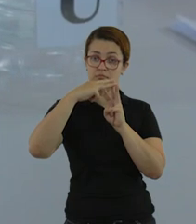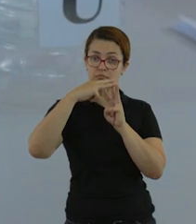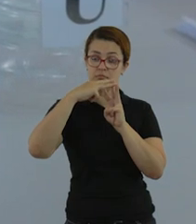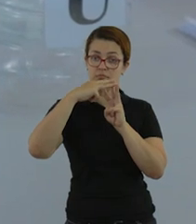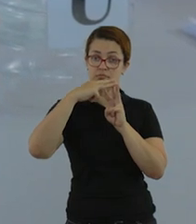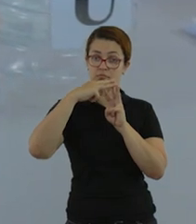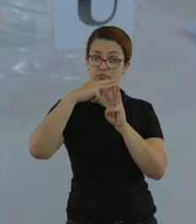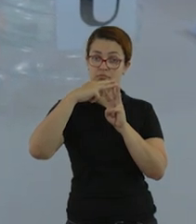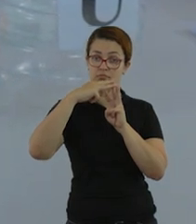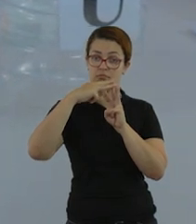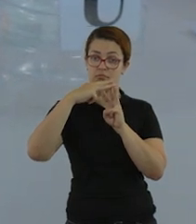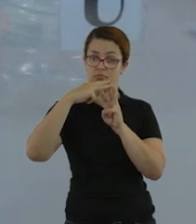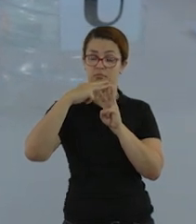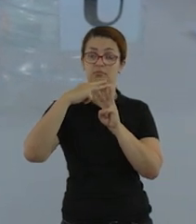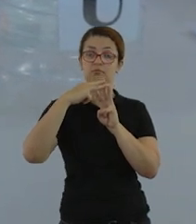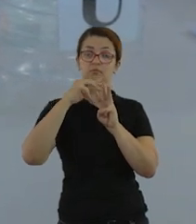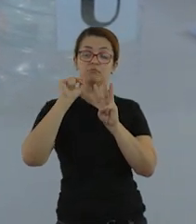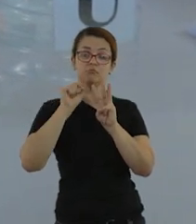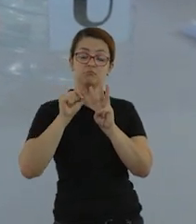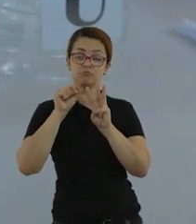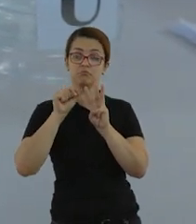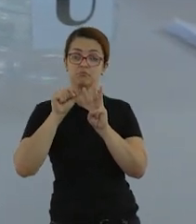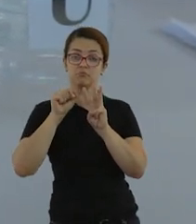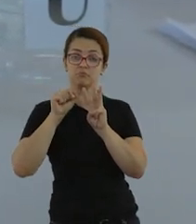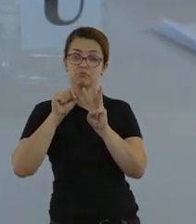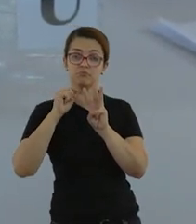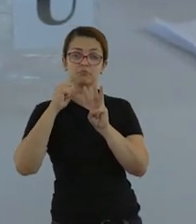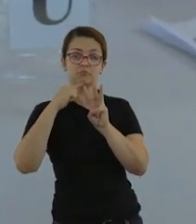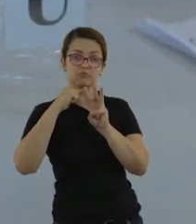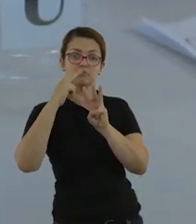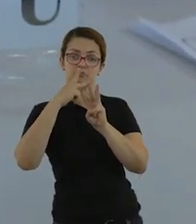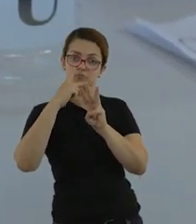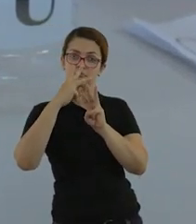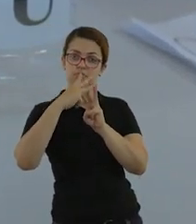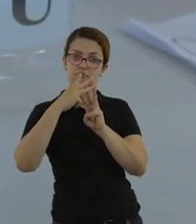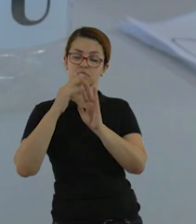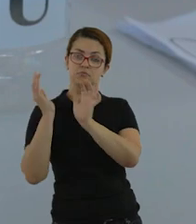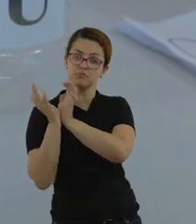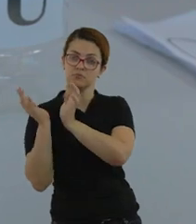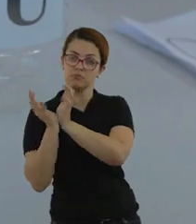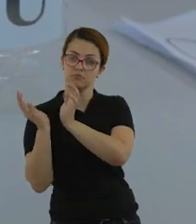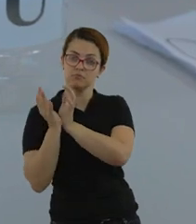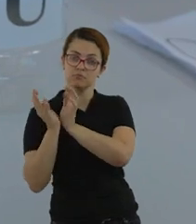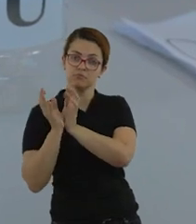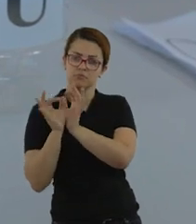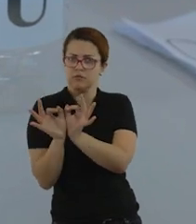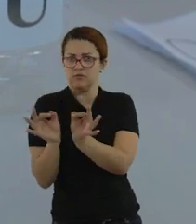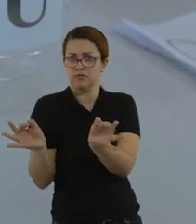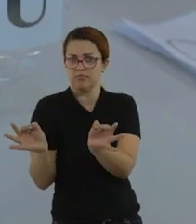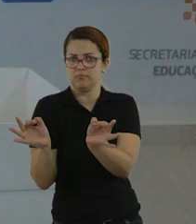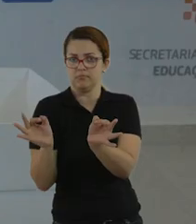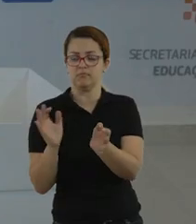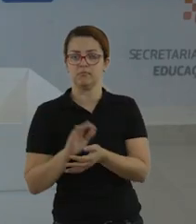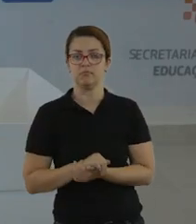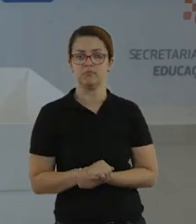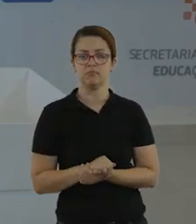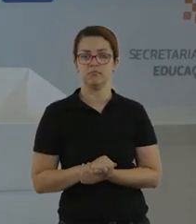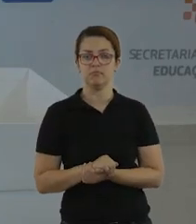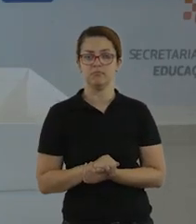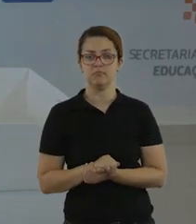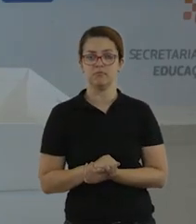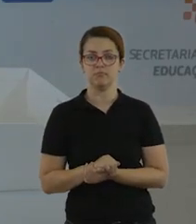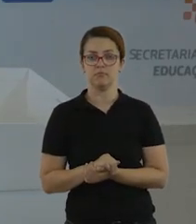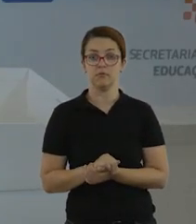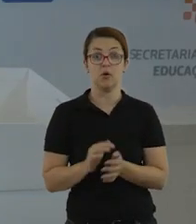centena. Aqui a gente fechou a primeira classe, que é a classe de unidade simples. Nós vamos